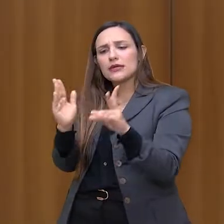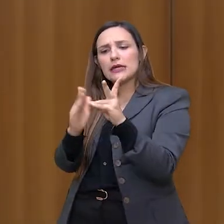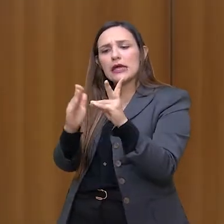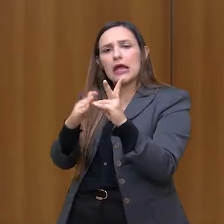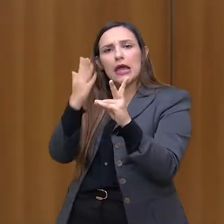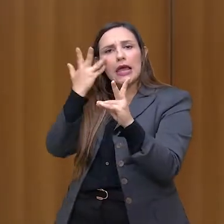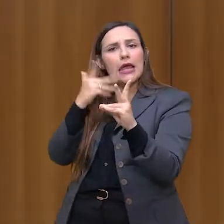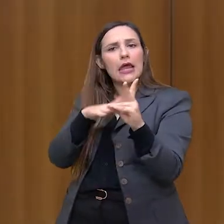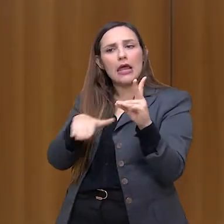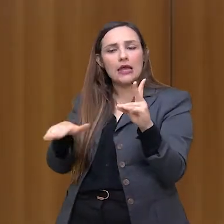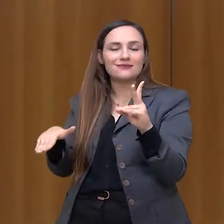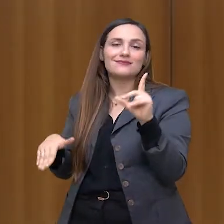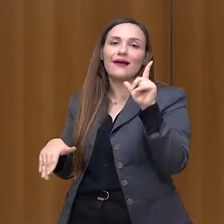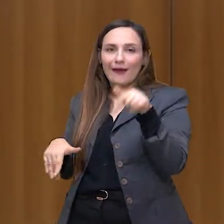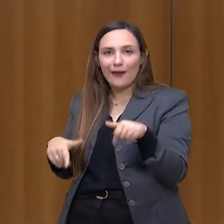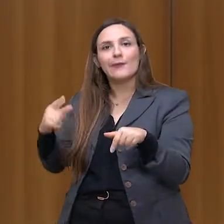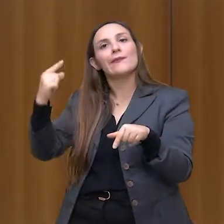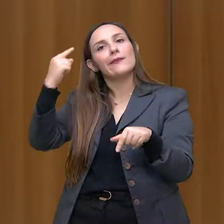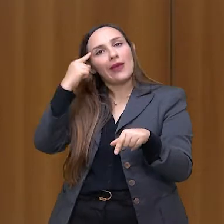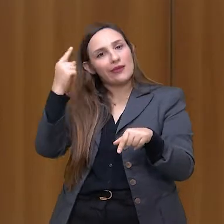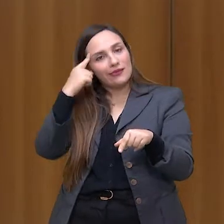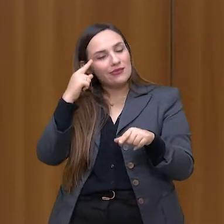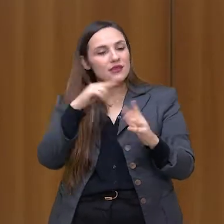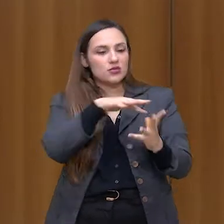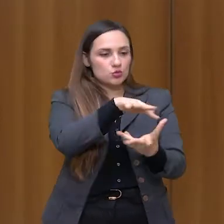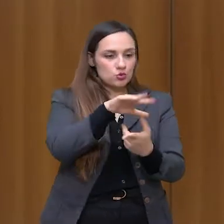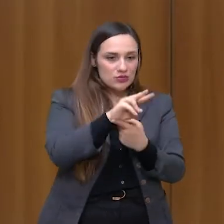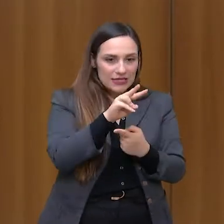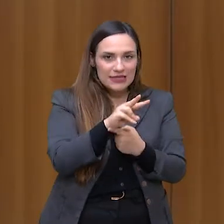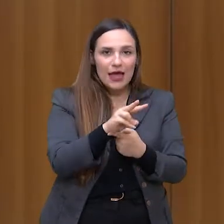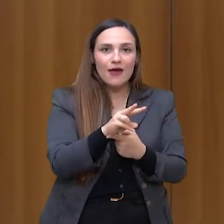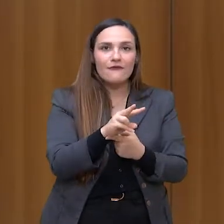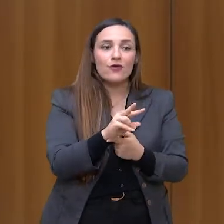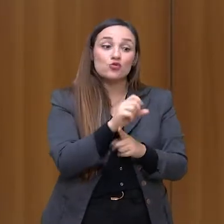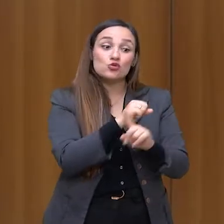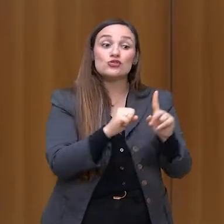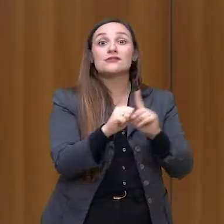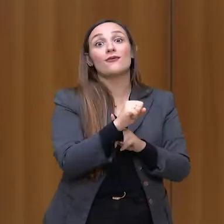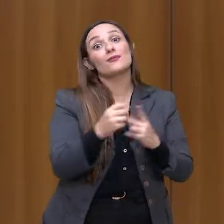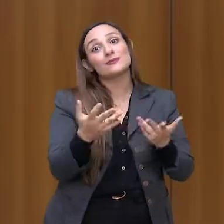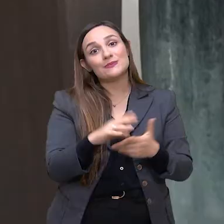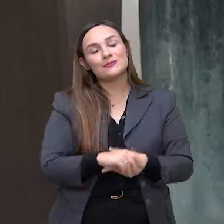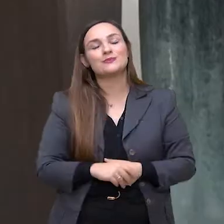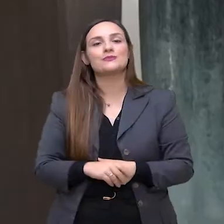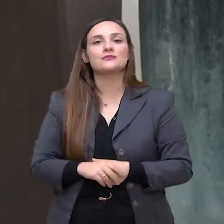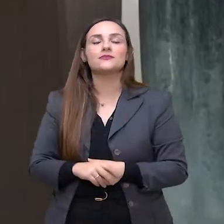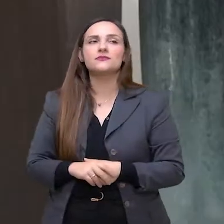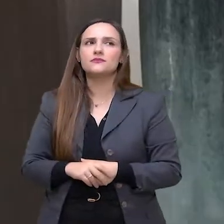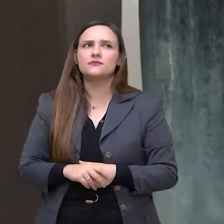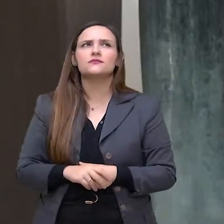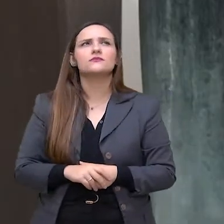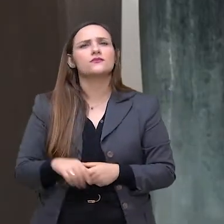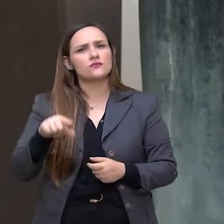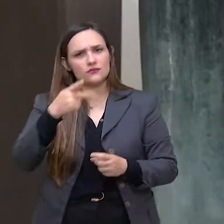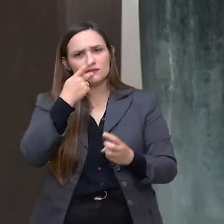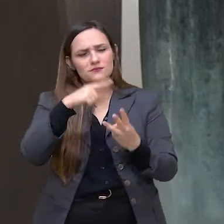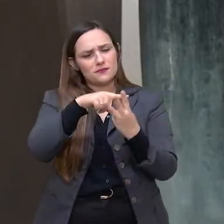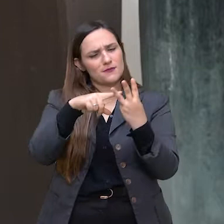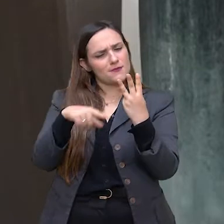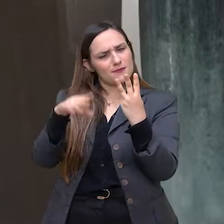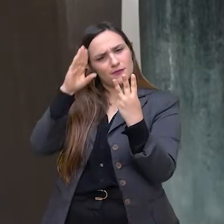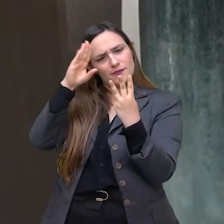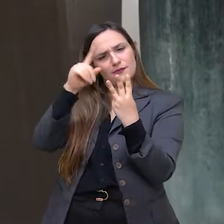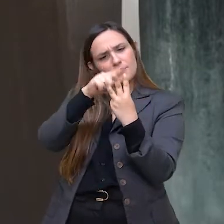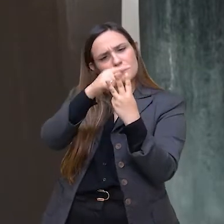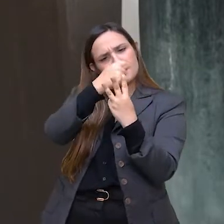crianças indígenas. Isso tudo é pensar na sustentabilidade. E pensando nessa tríade que